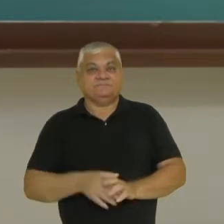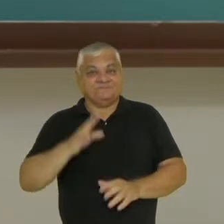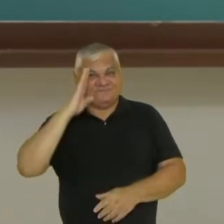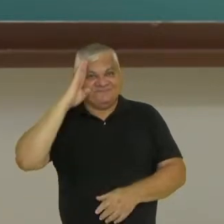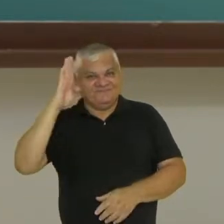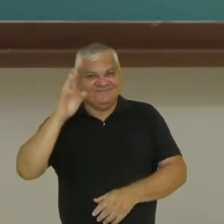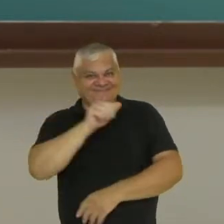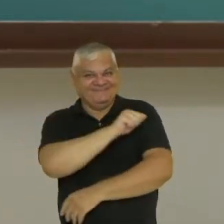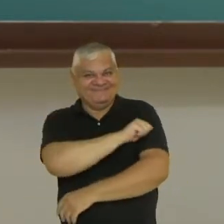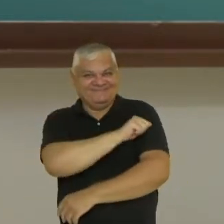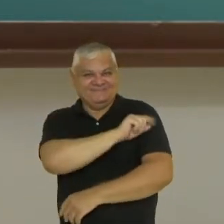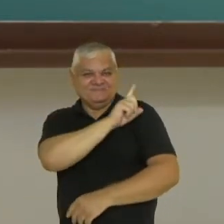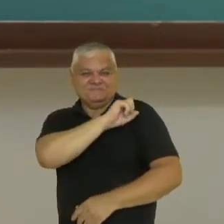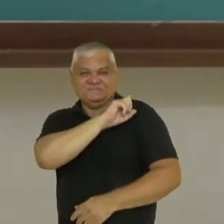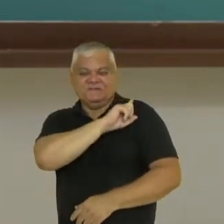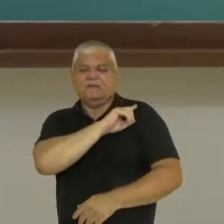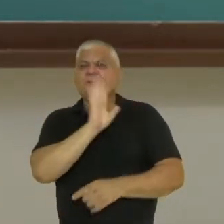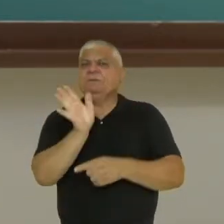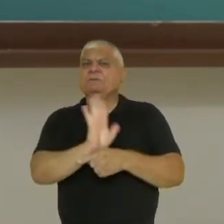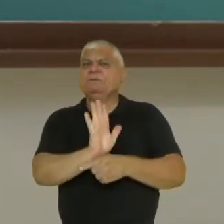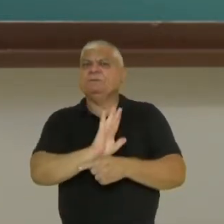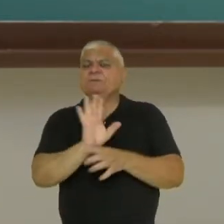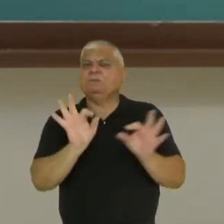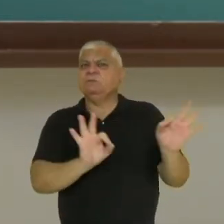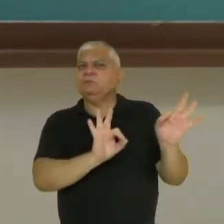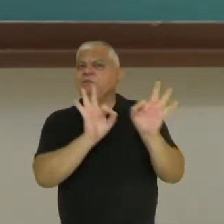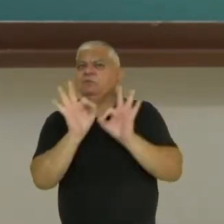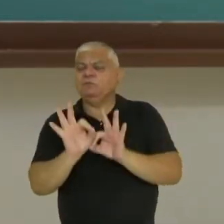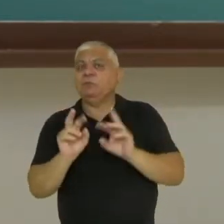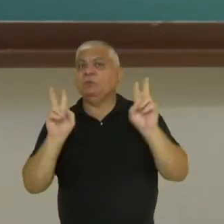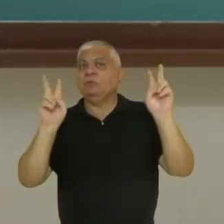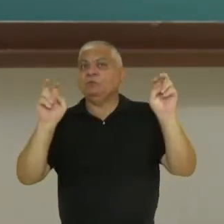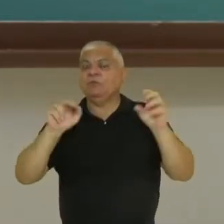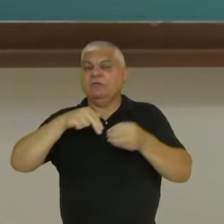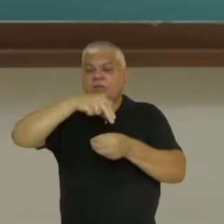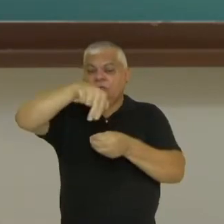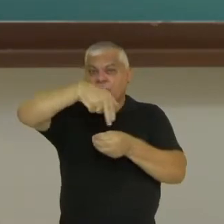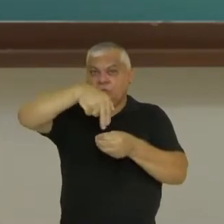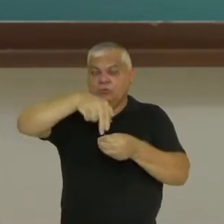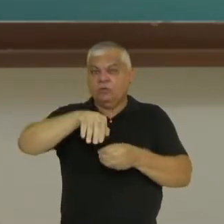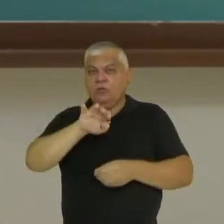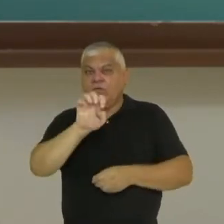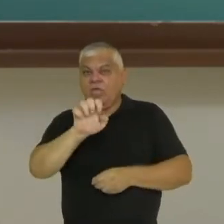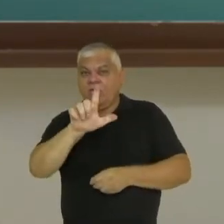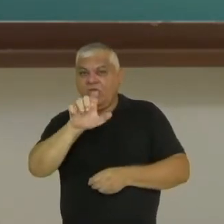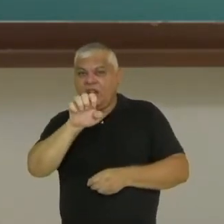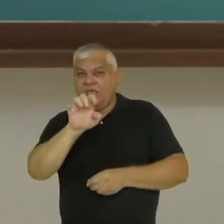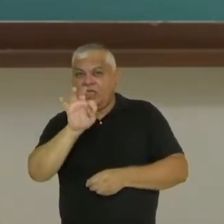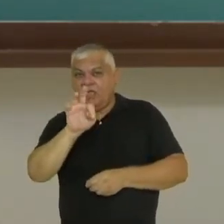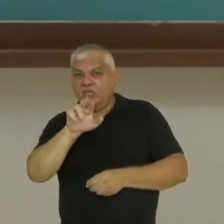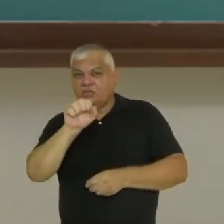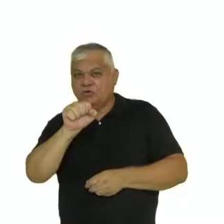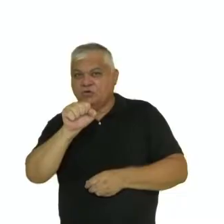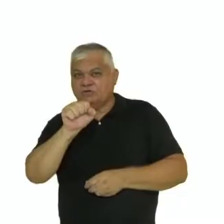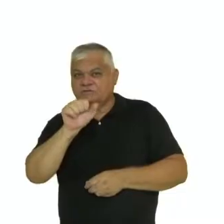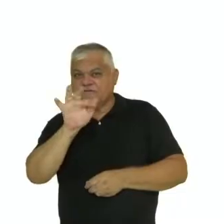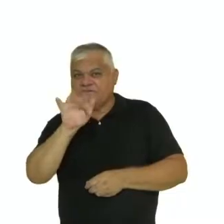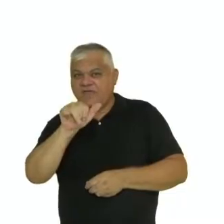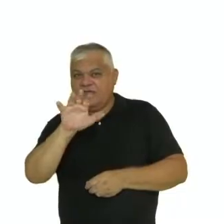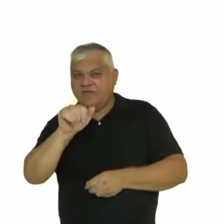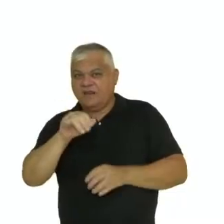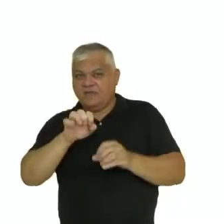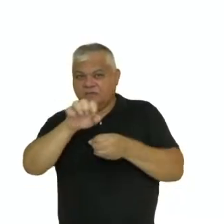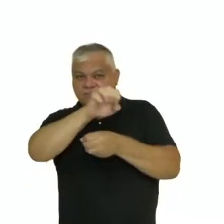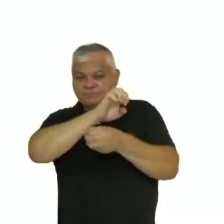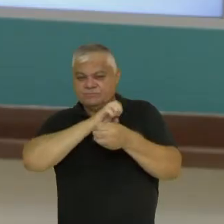Olá, estudantes da primeira série! Nesse vídeo nós vamos falar sobre núcleo e eletrosfera. Vamos lá? Então, o que é